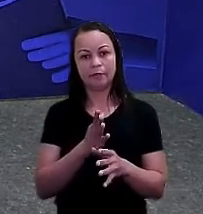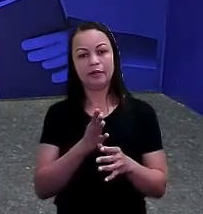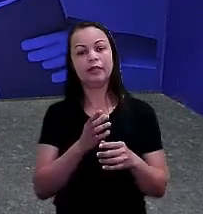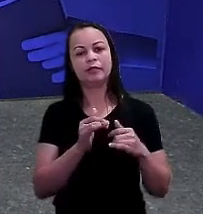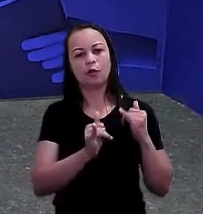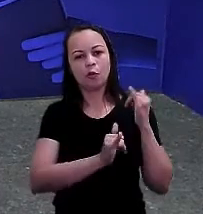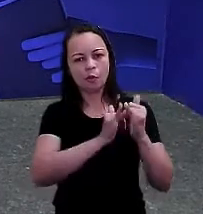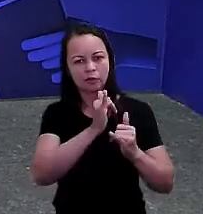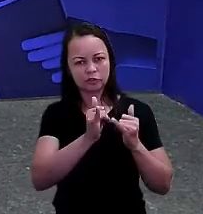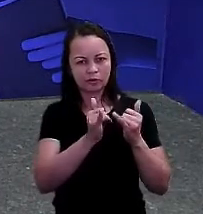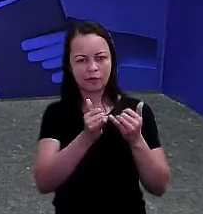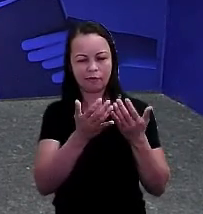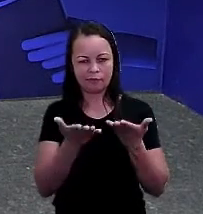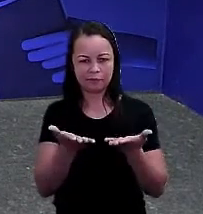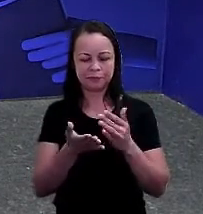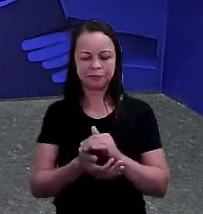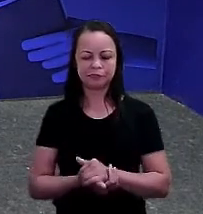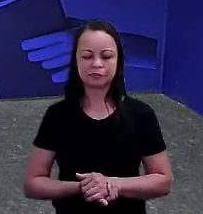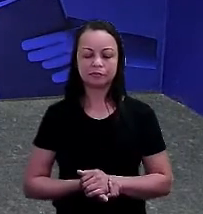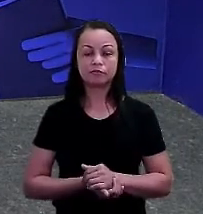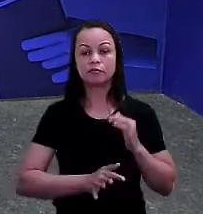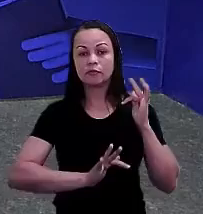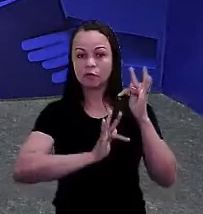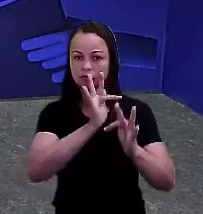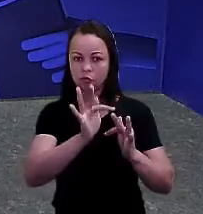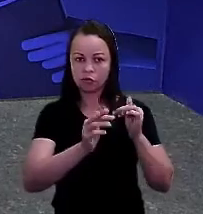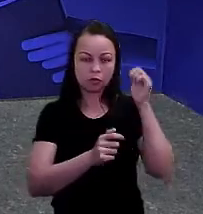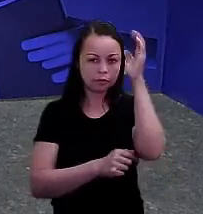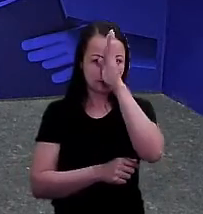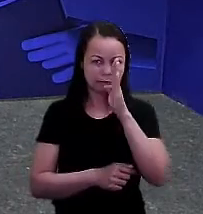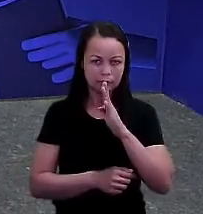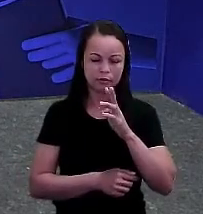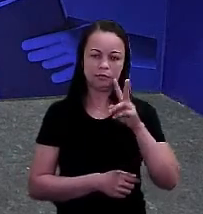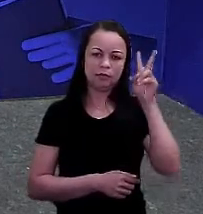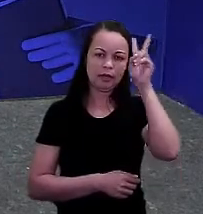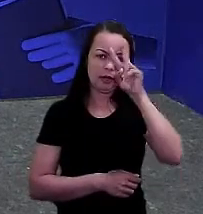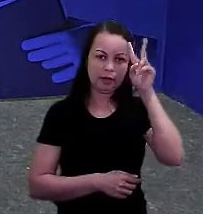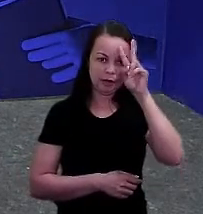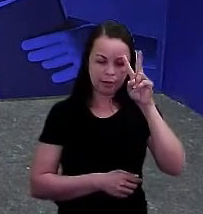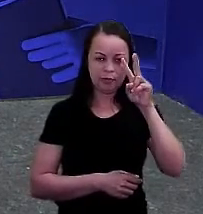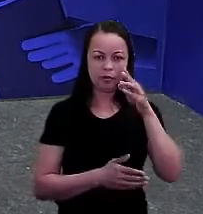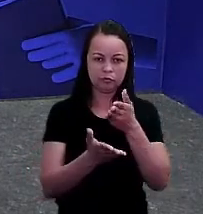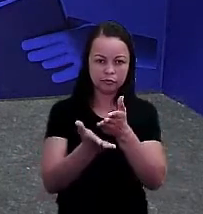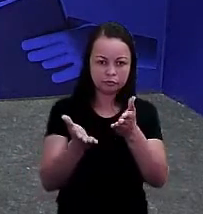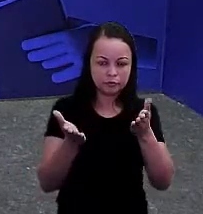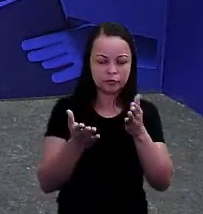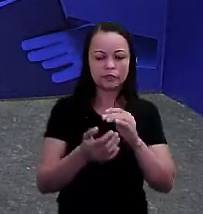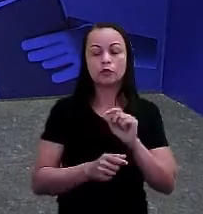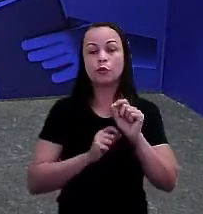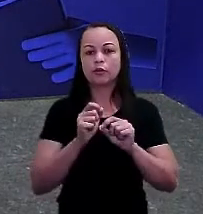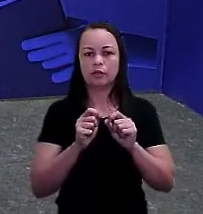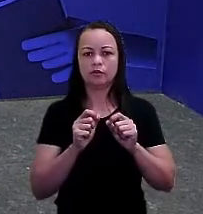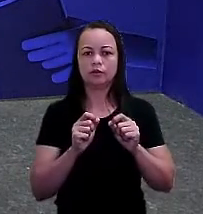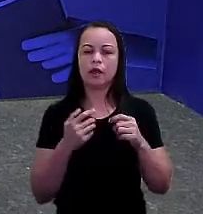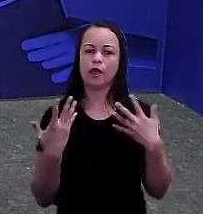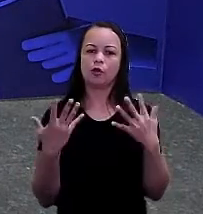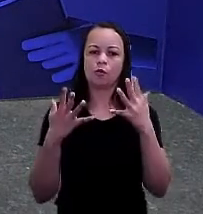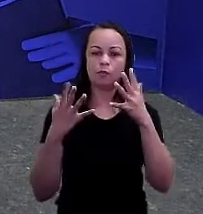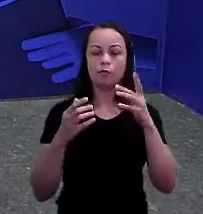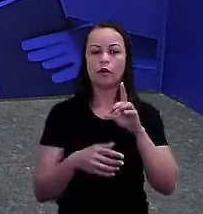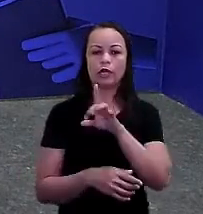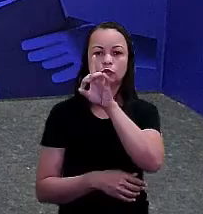lendas, tá bom? O folclore brasileiro, lembrando aqui, relembrando a vocês, é comemorado no